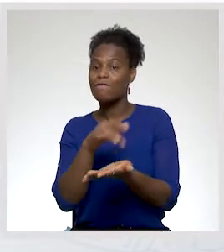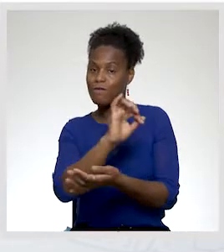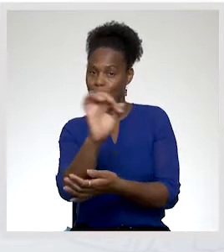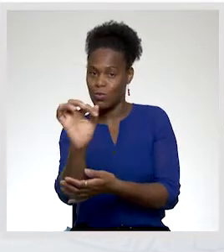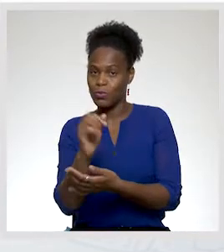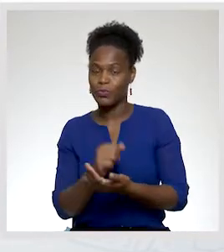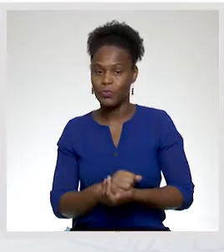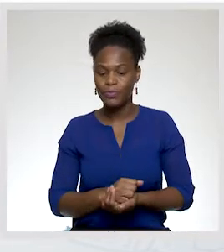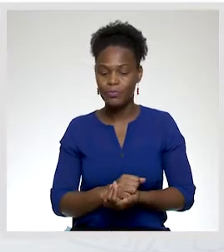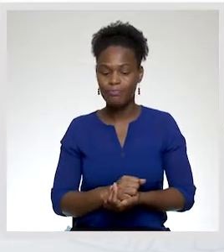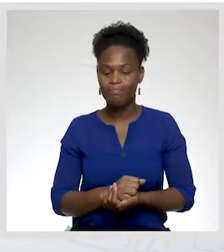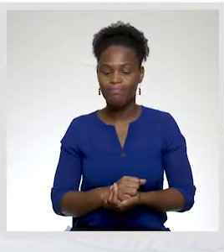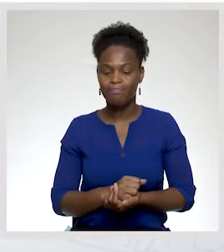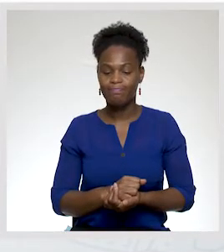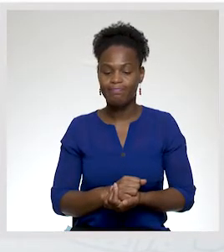manual.